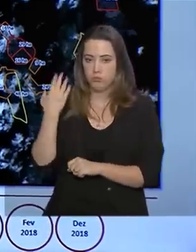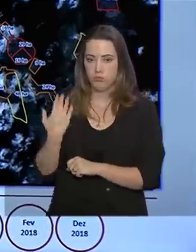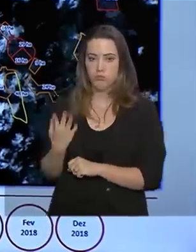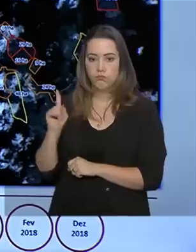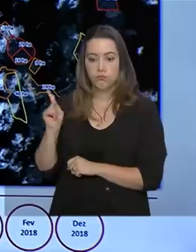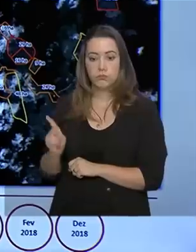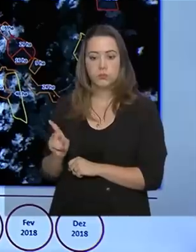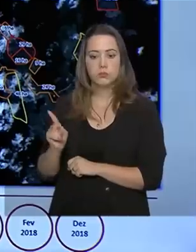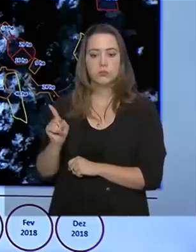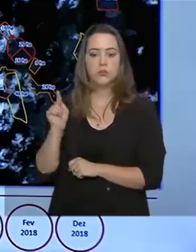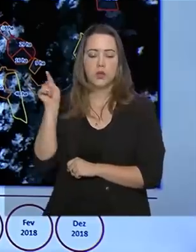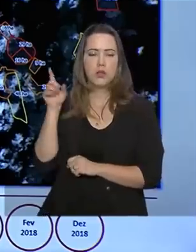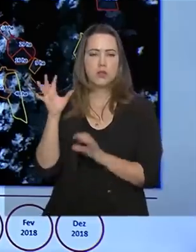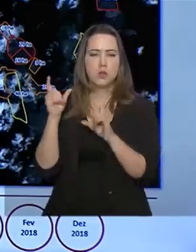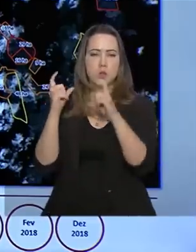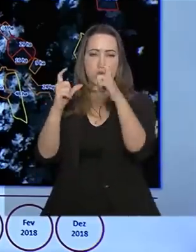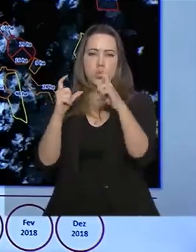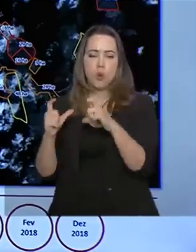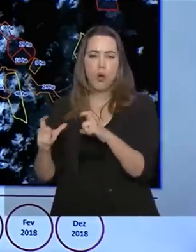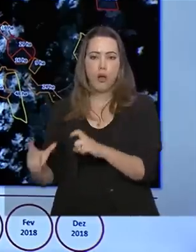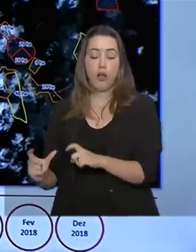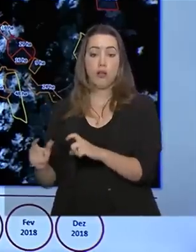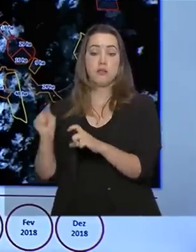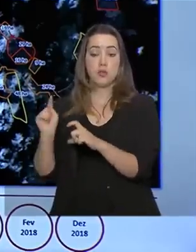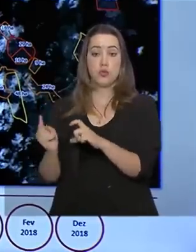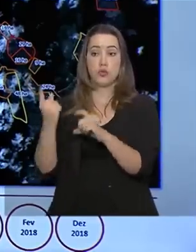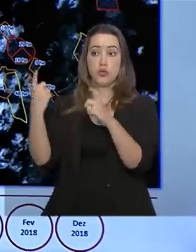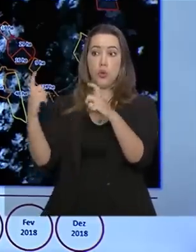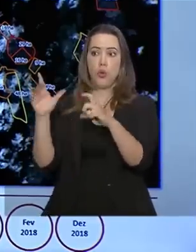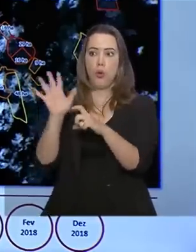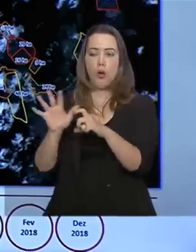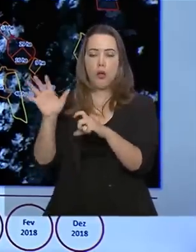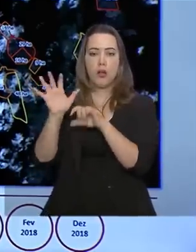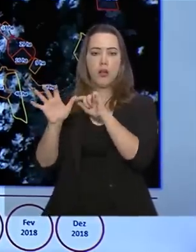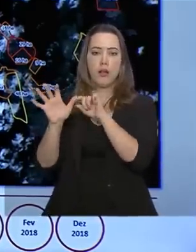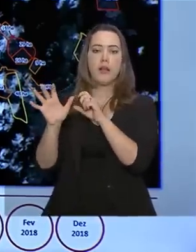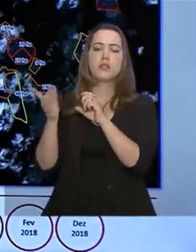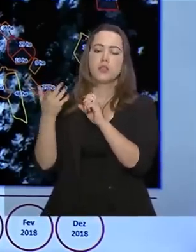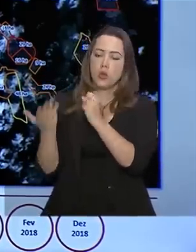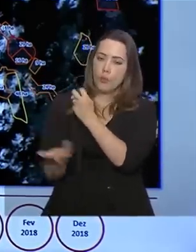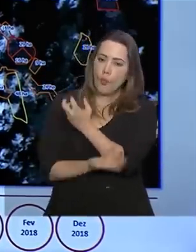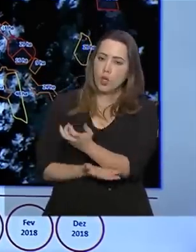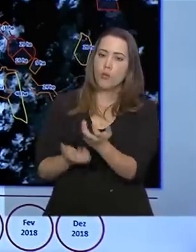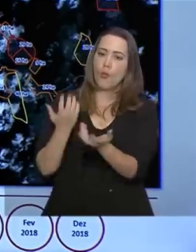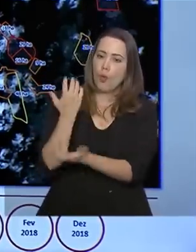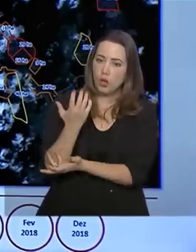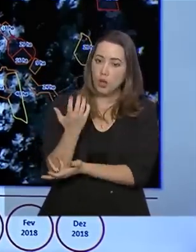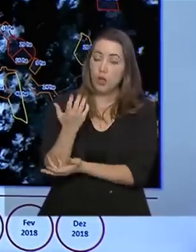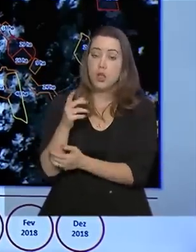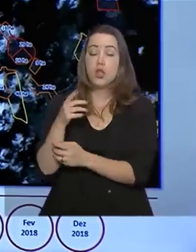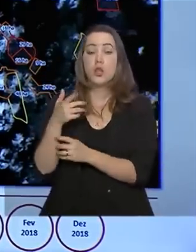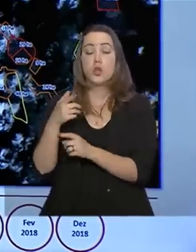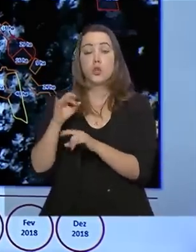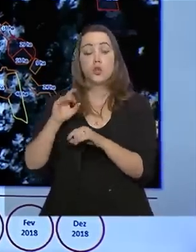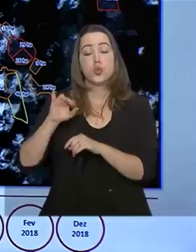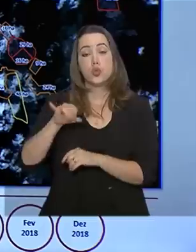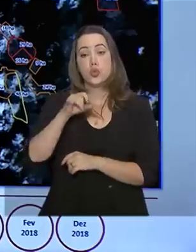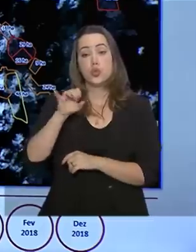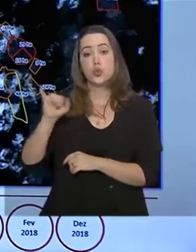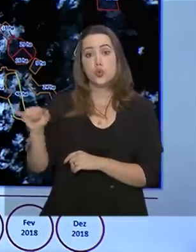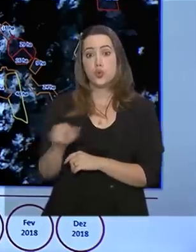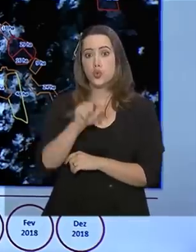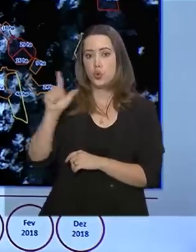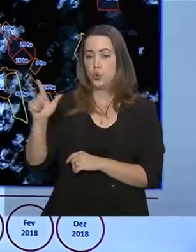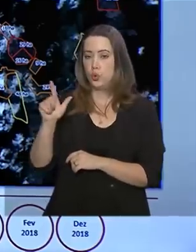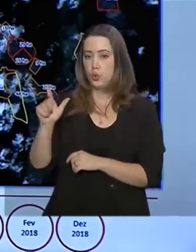essa é são as áreas de uma determinada região que estavam desmatadas de julho 17 21 anos